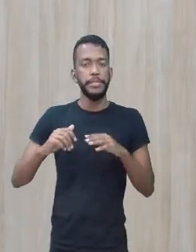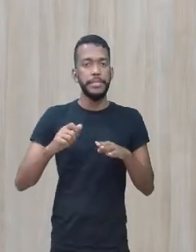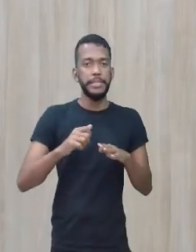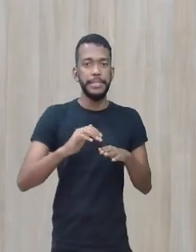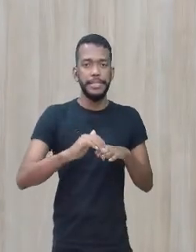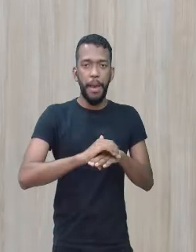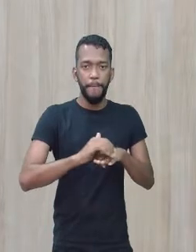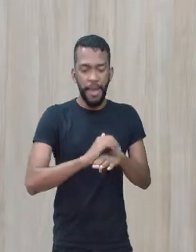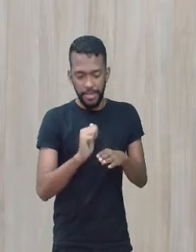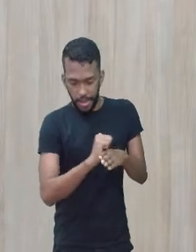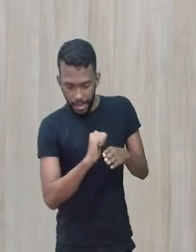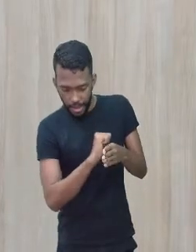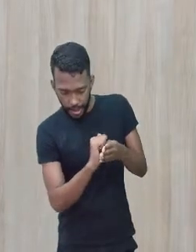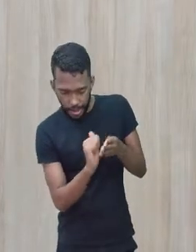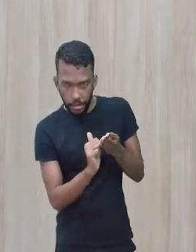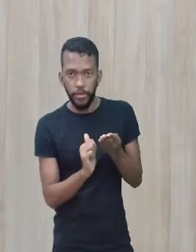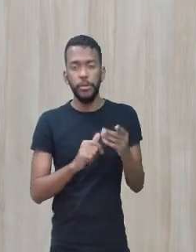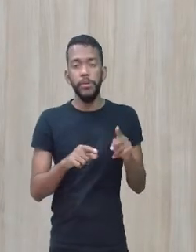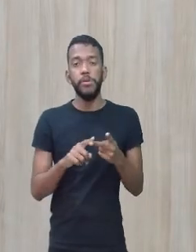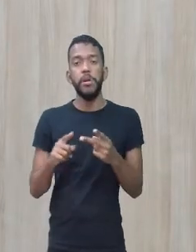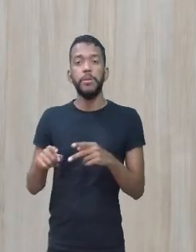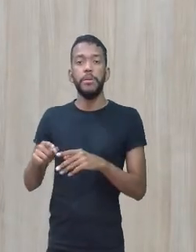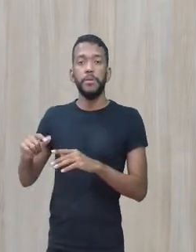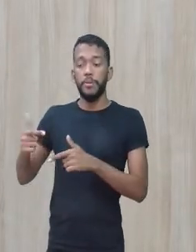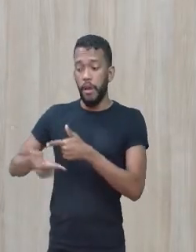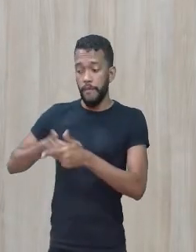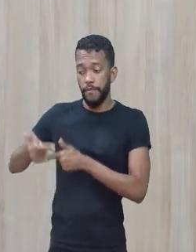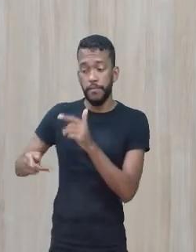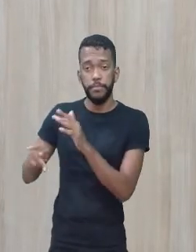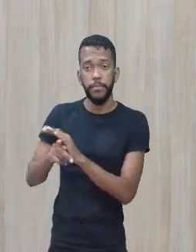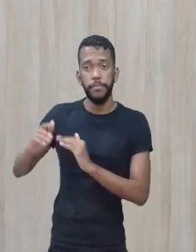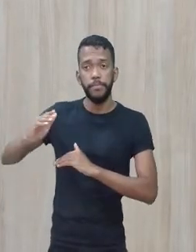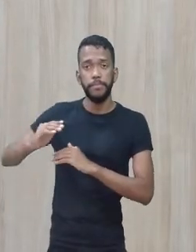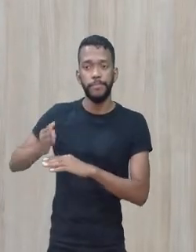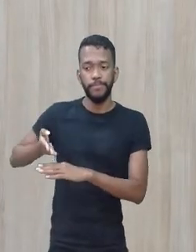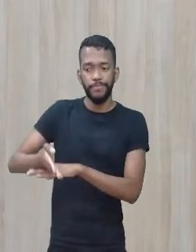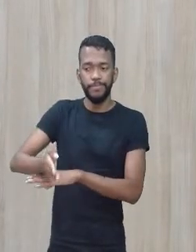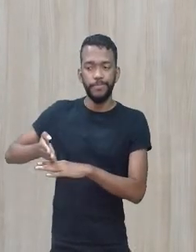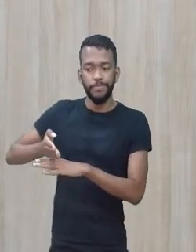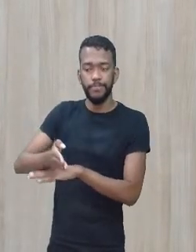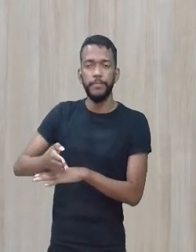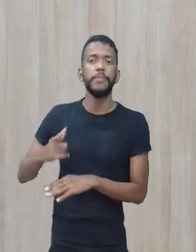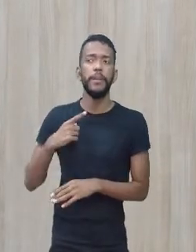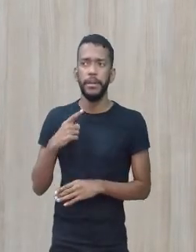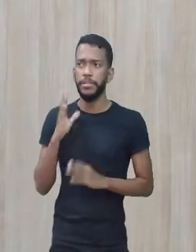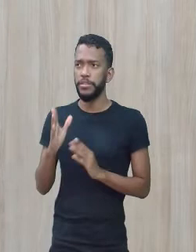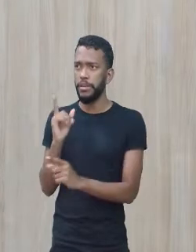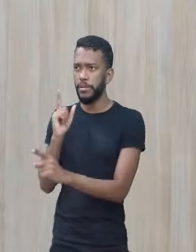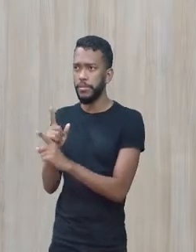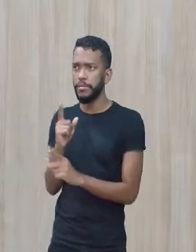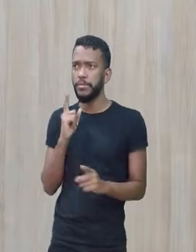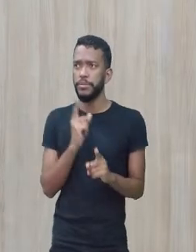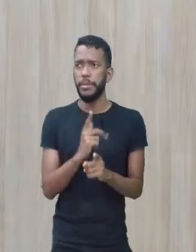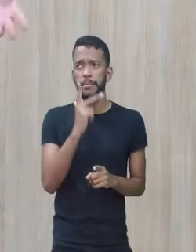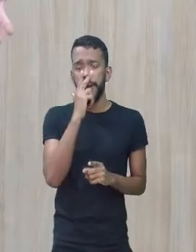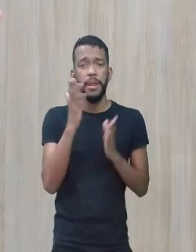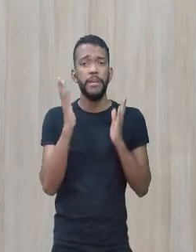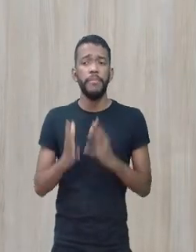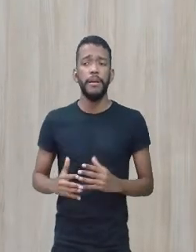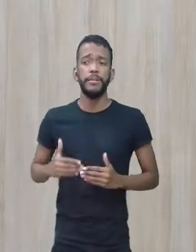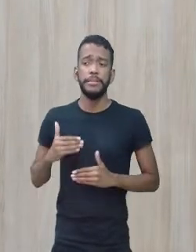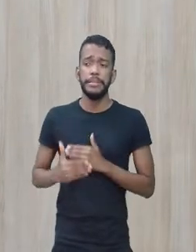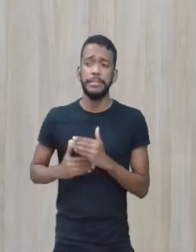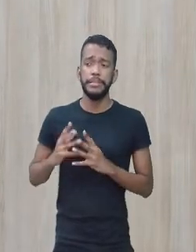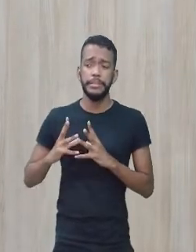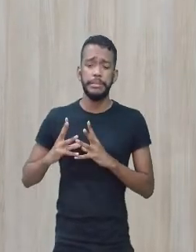eram profissões que hoje a gente até encontra algumas delas quase que desaparecidas,